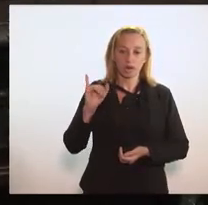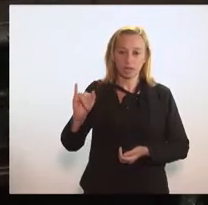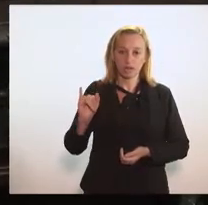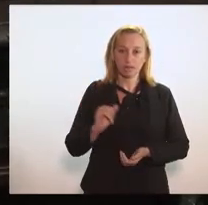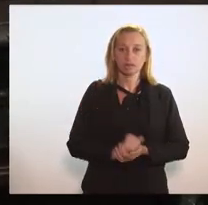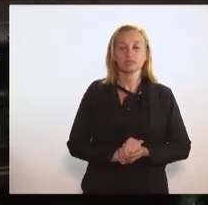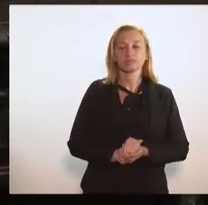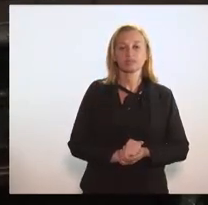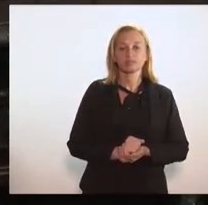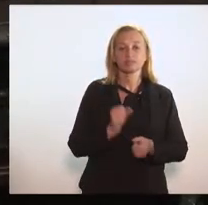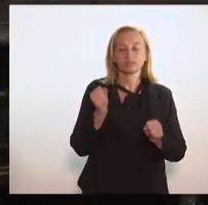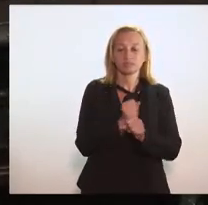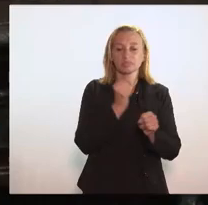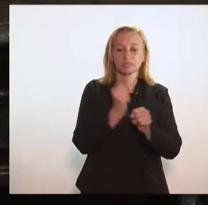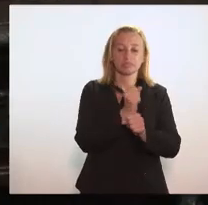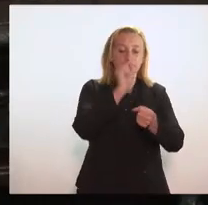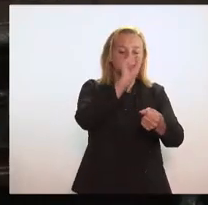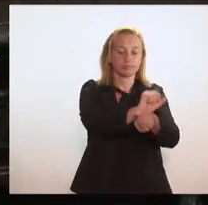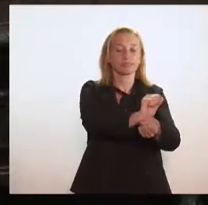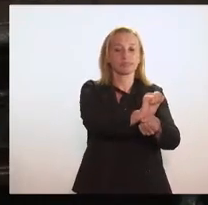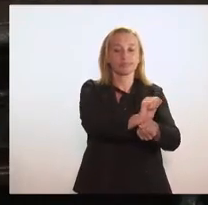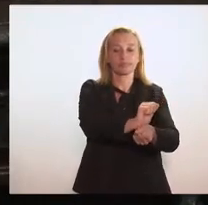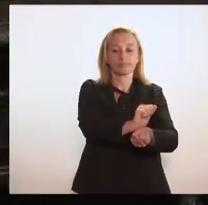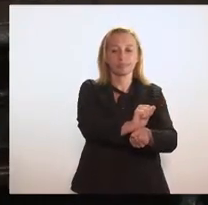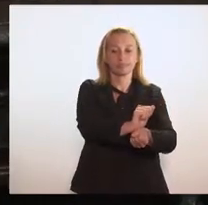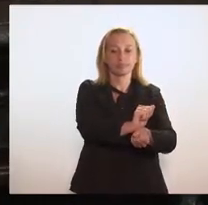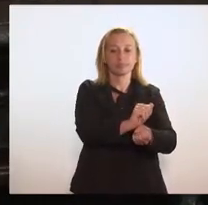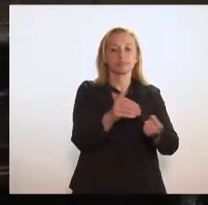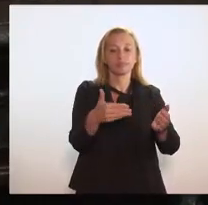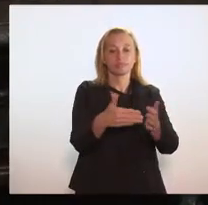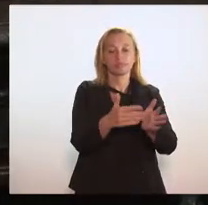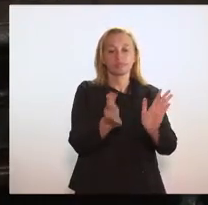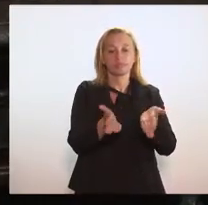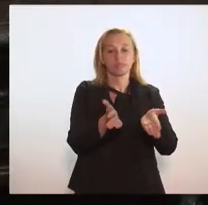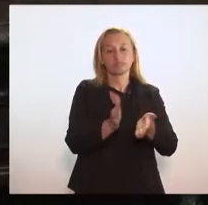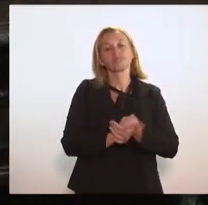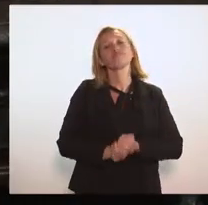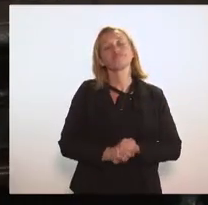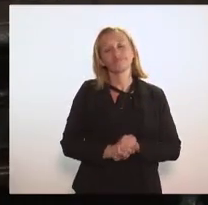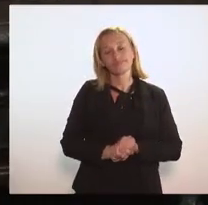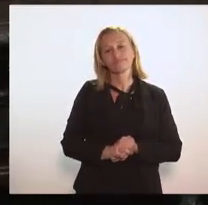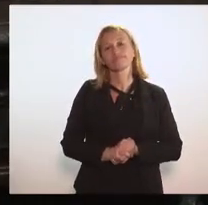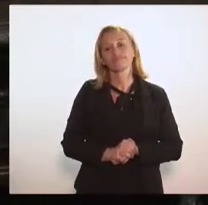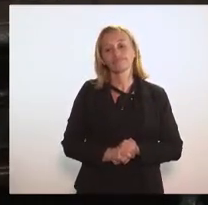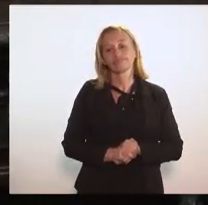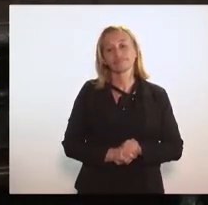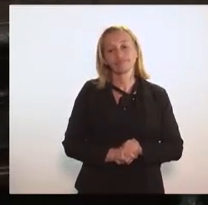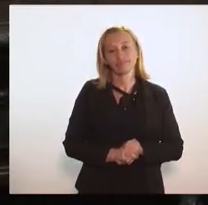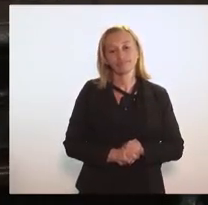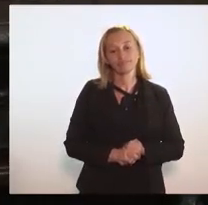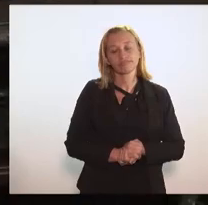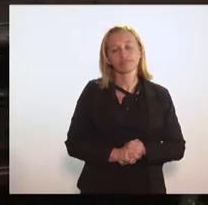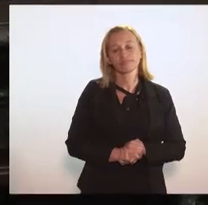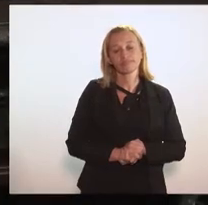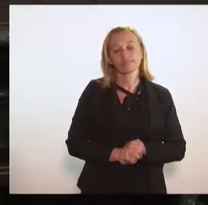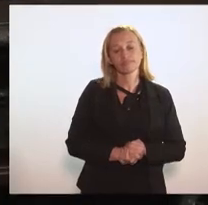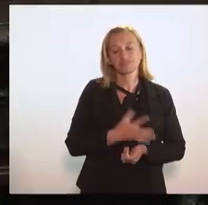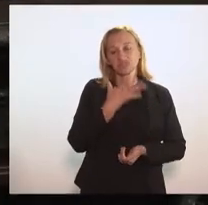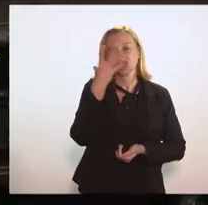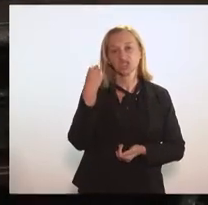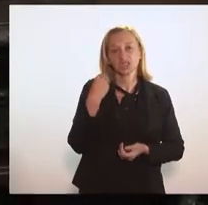e que zonas até hoje não foram concluídas mais uma obra do programa delegacia legal que ficou para